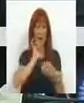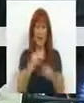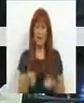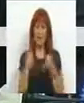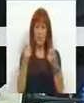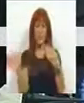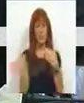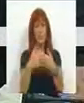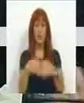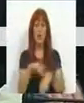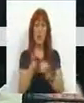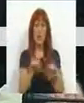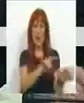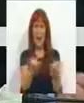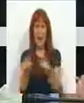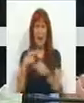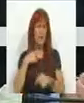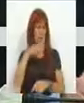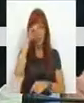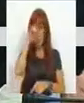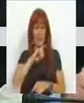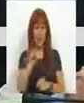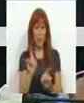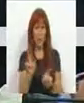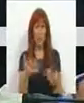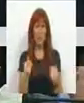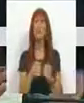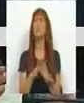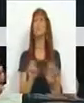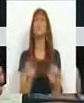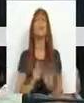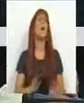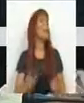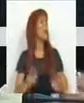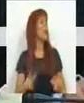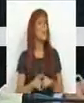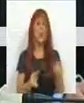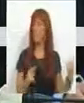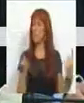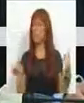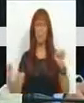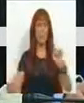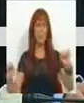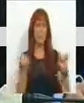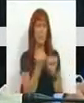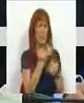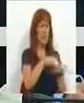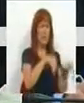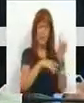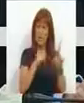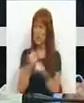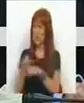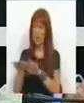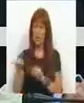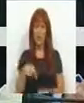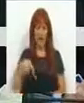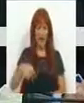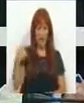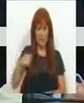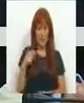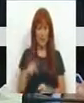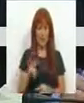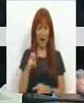do encerramento dos hospitais. Ninguém se lembrou. Estava tudo muito tranquilo, cada um no seu canto a fazer o seu trabalho. Quando este Presidente